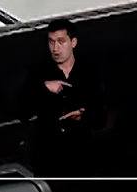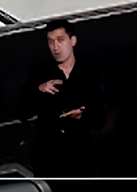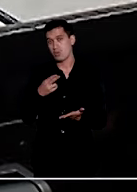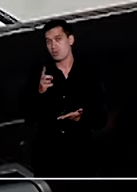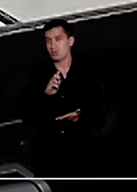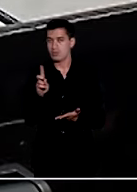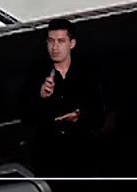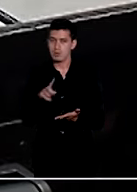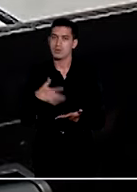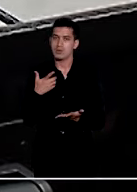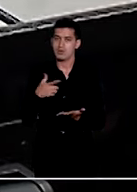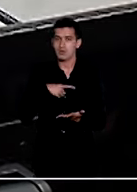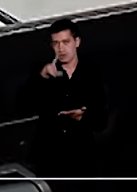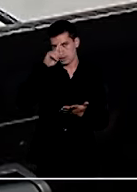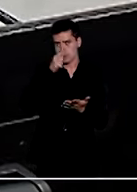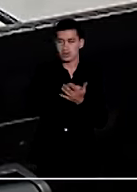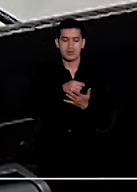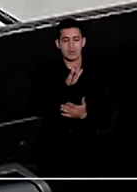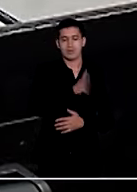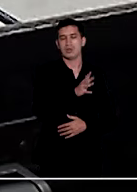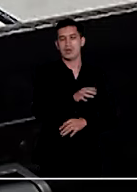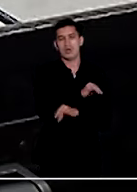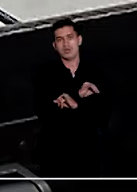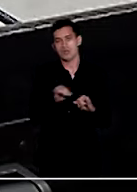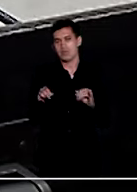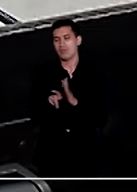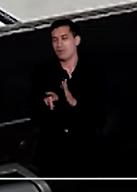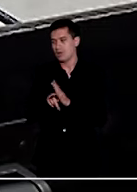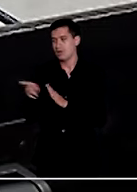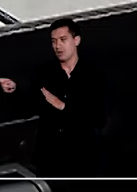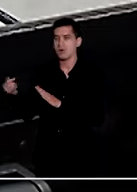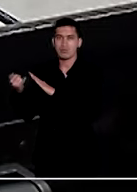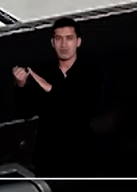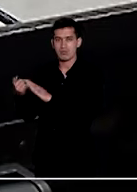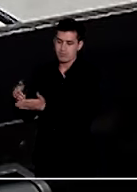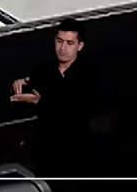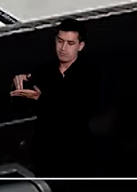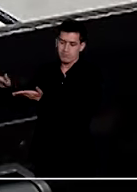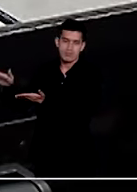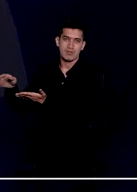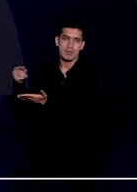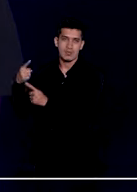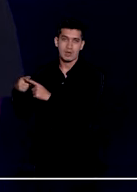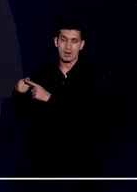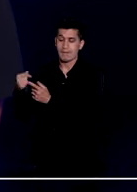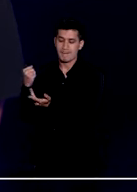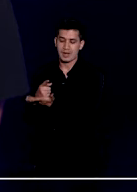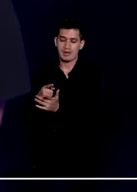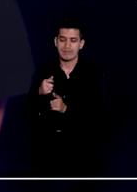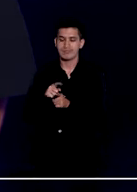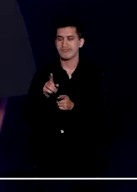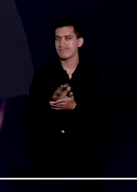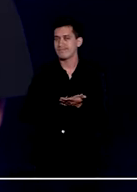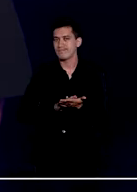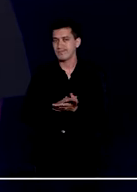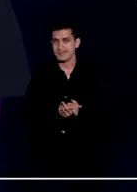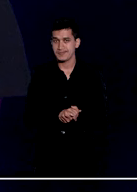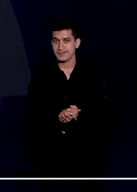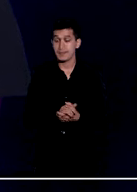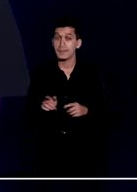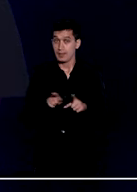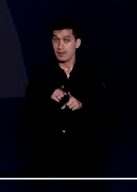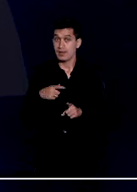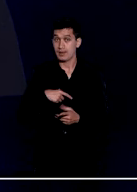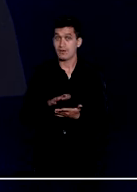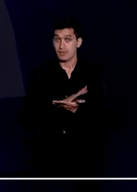judicial transitada en julgado que determinou o despejo do imóvel por falta de pagamento temos agora as decisões que